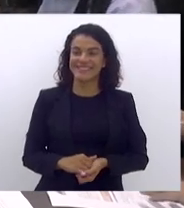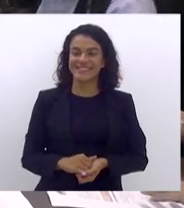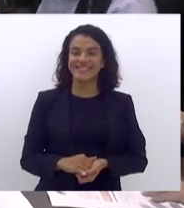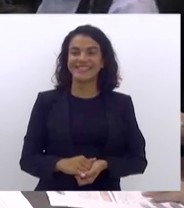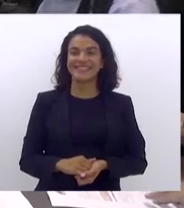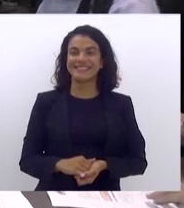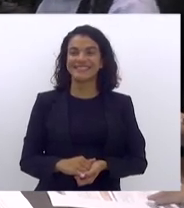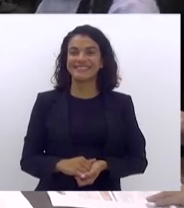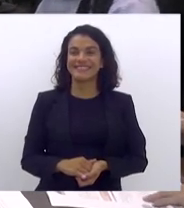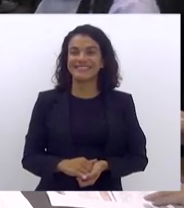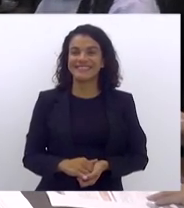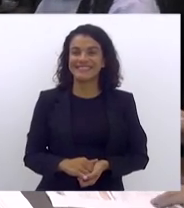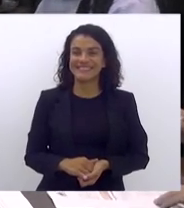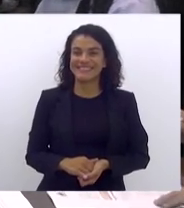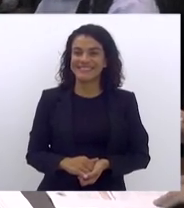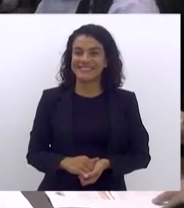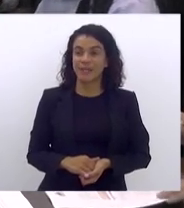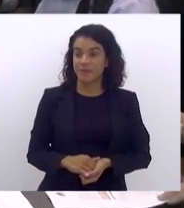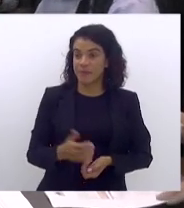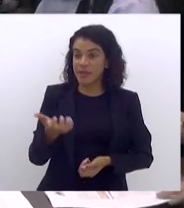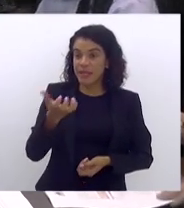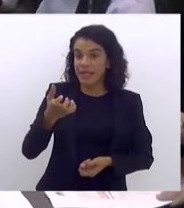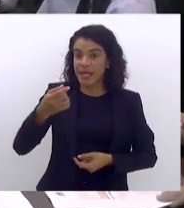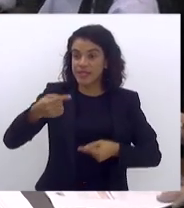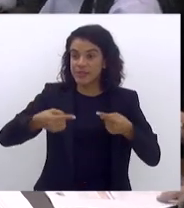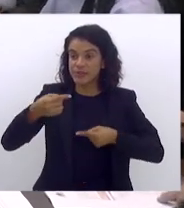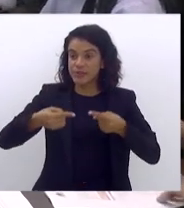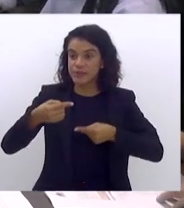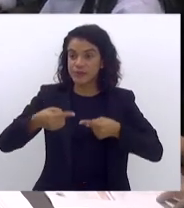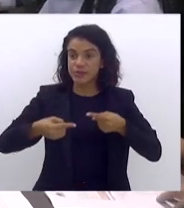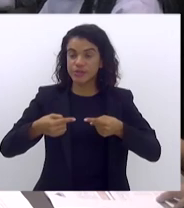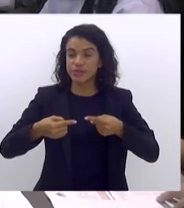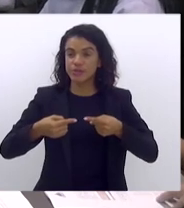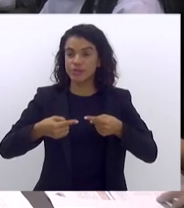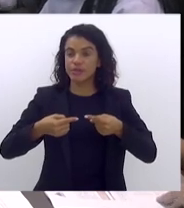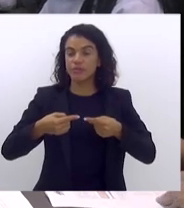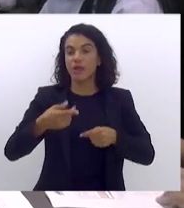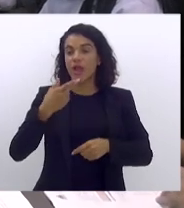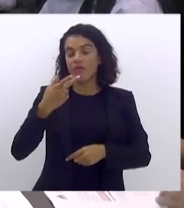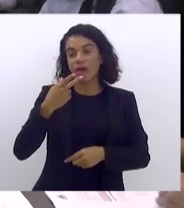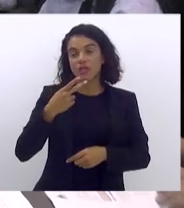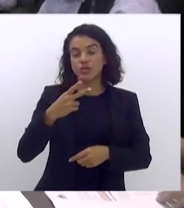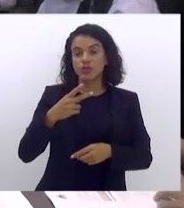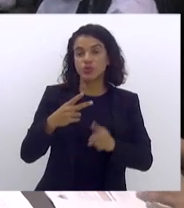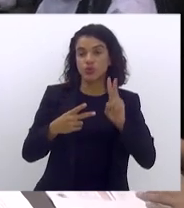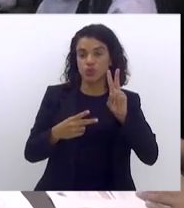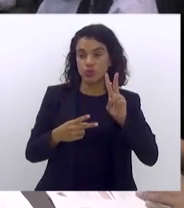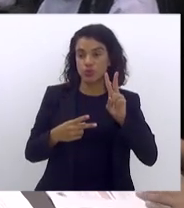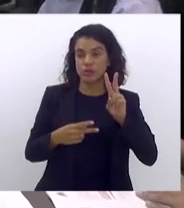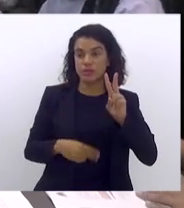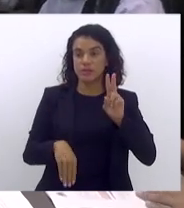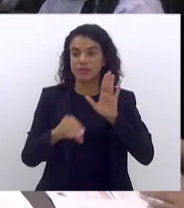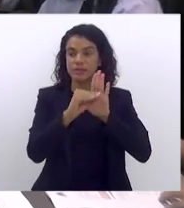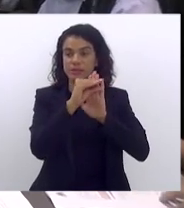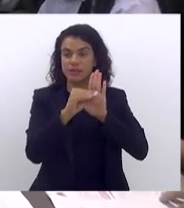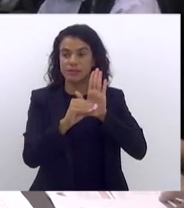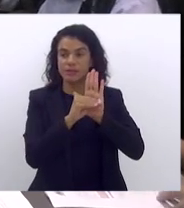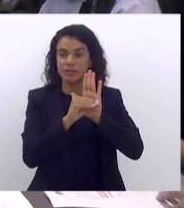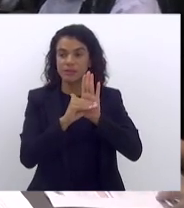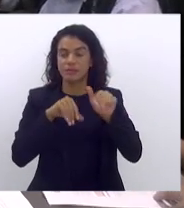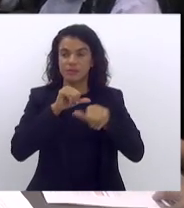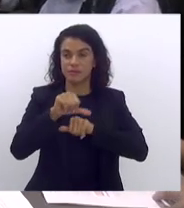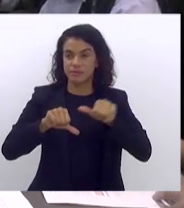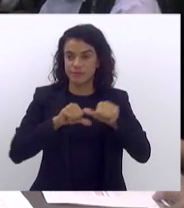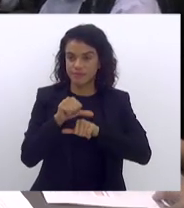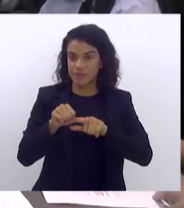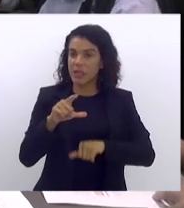Bem, algum deputado quer discutir a matéria? Na verdade, ele faz duas emendas modificativas. Tá bom. E parece que